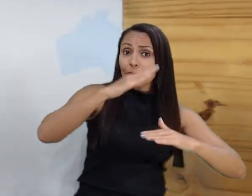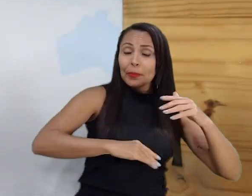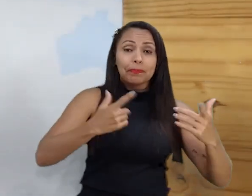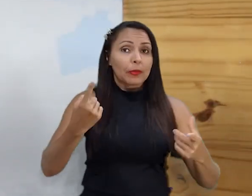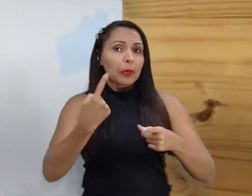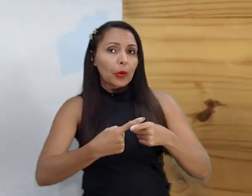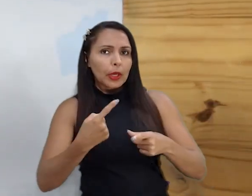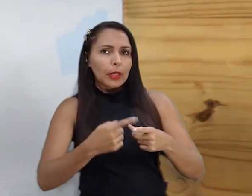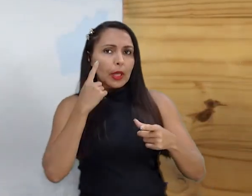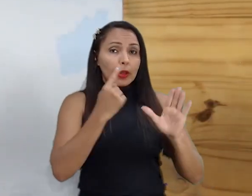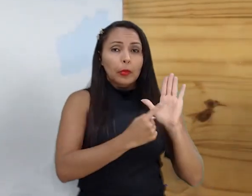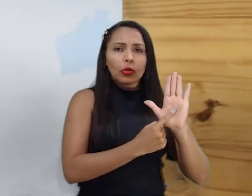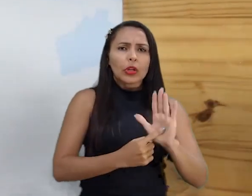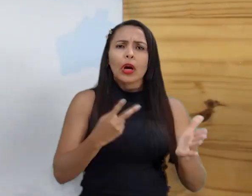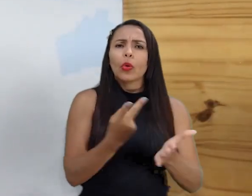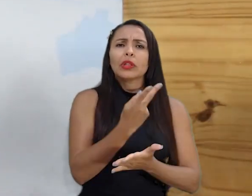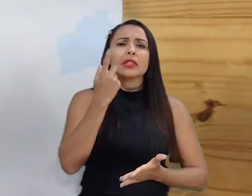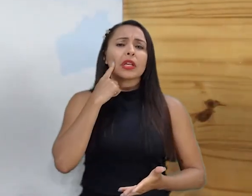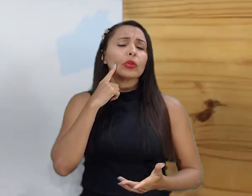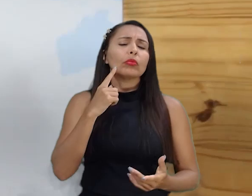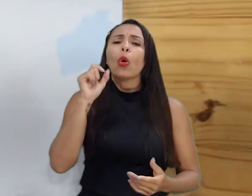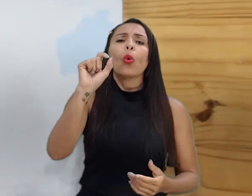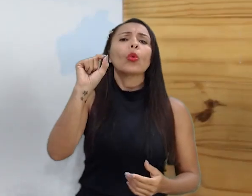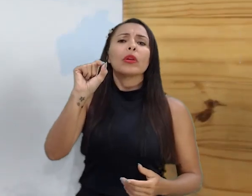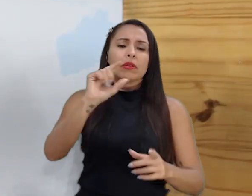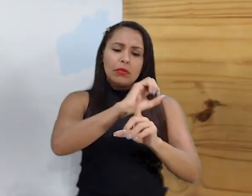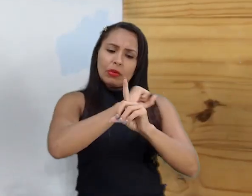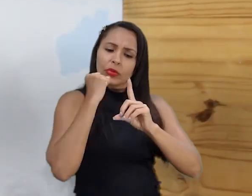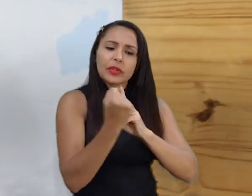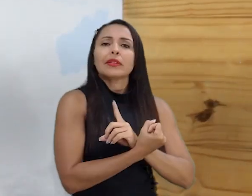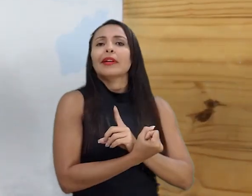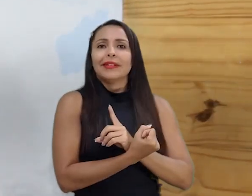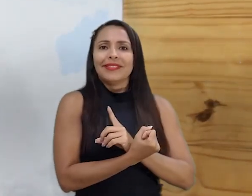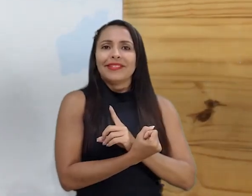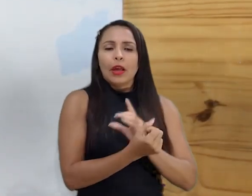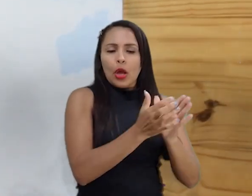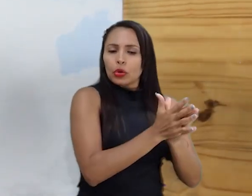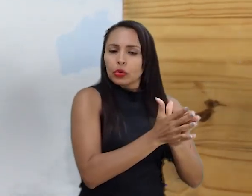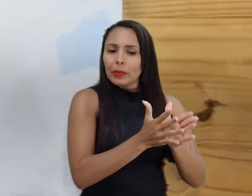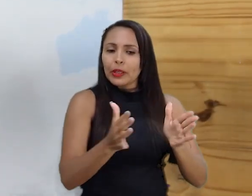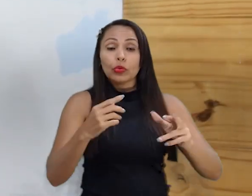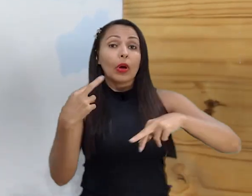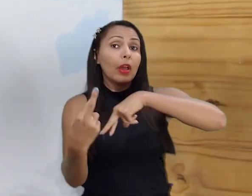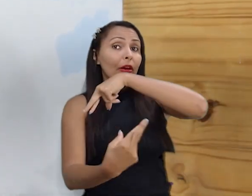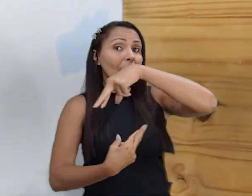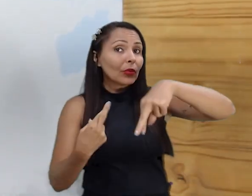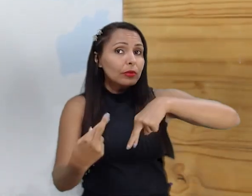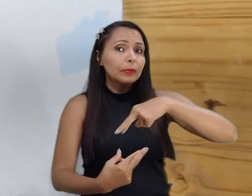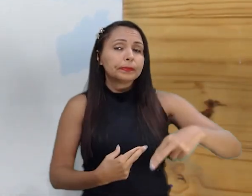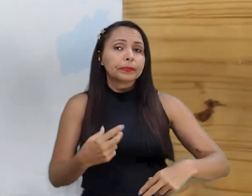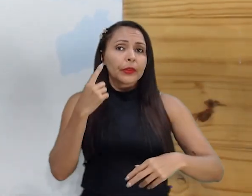queriam mostrar o que estava acontecendo na sociedade, o que estava acontecendo, né, durante aquela revolução. E o